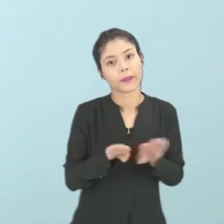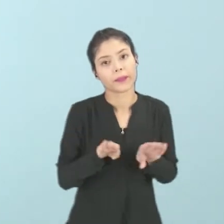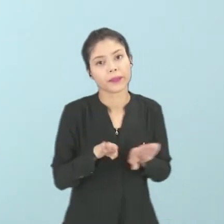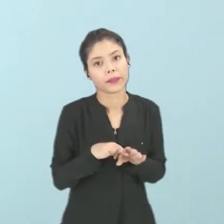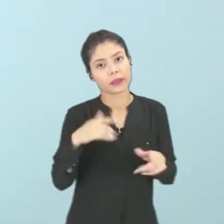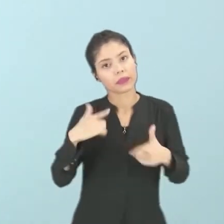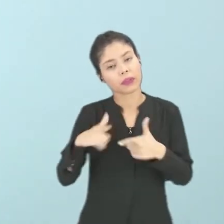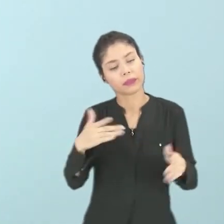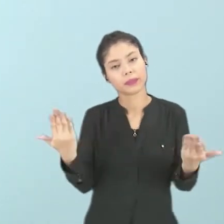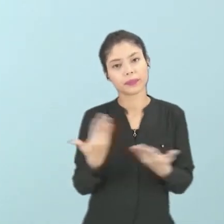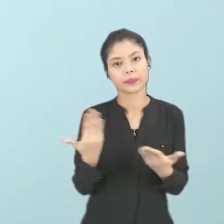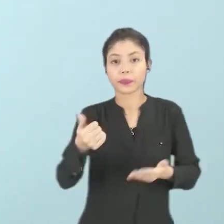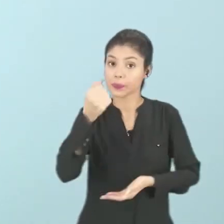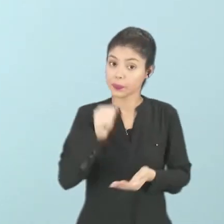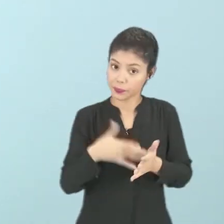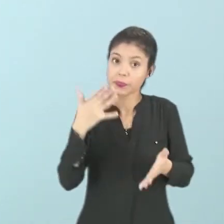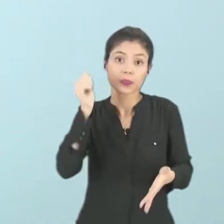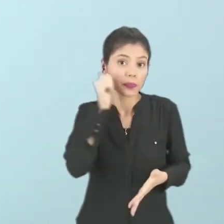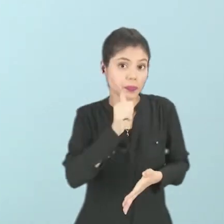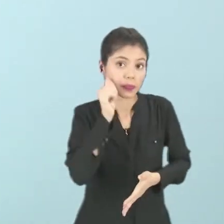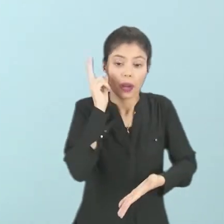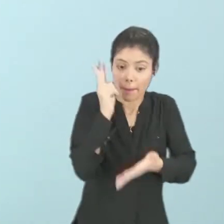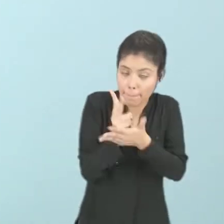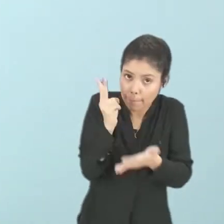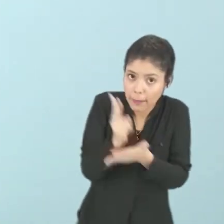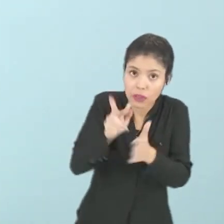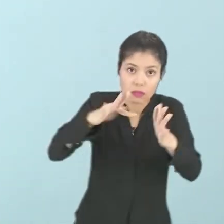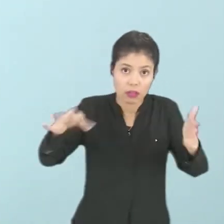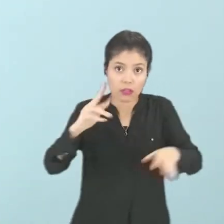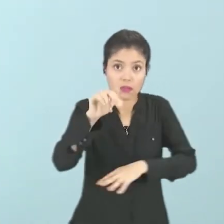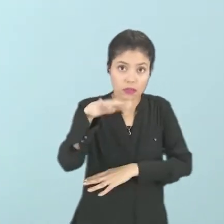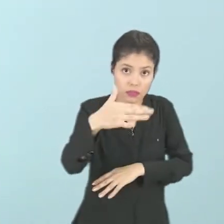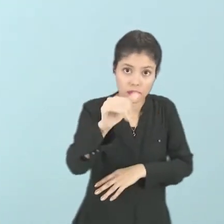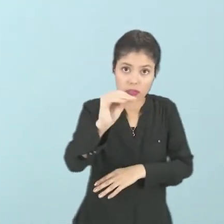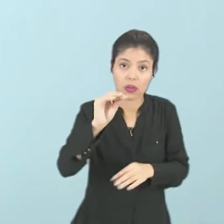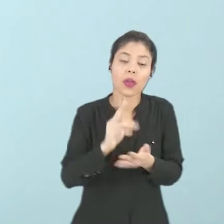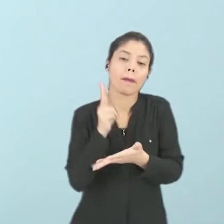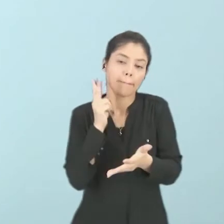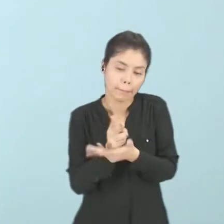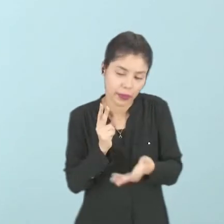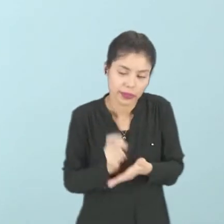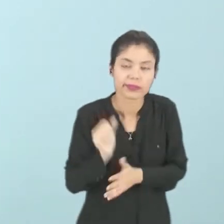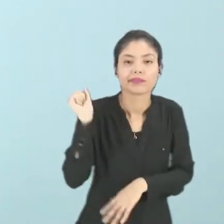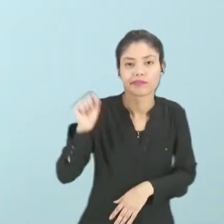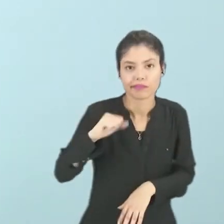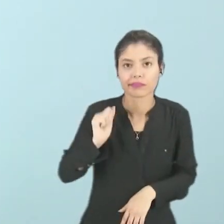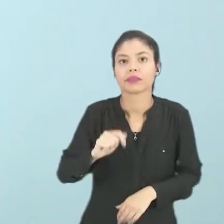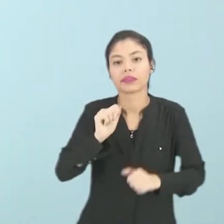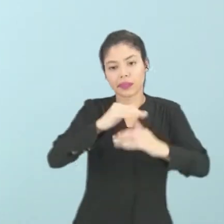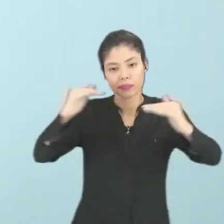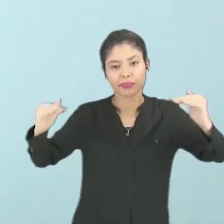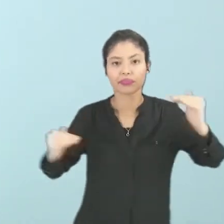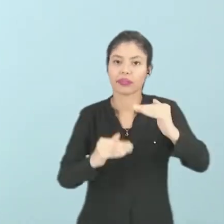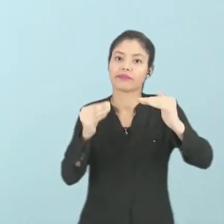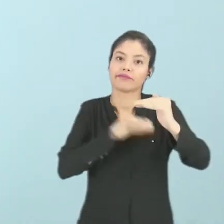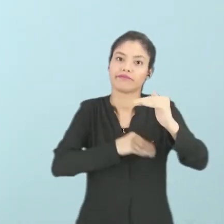mercado de trabalho, muitas mulheres ocupam as mesmas funções que homens e mesmo assim ganham inferior.